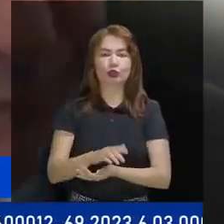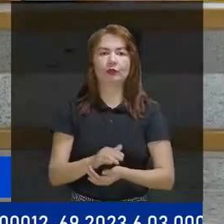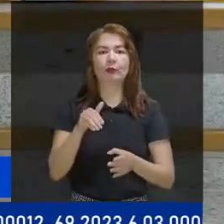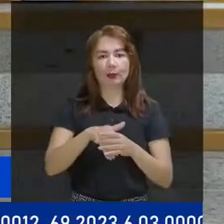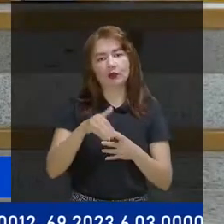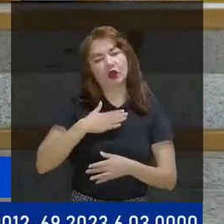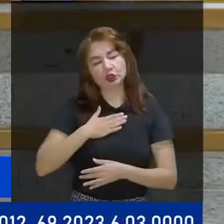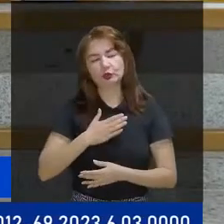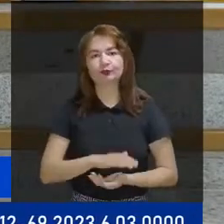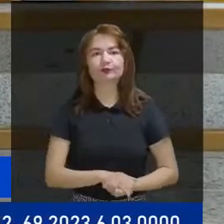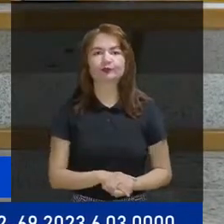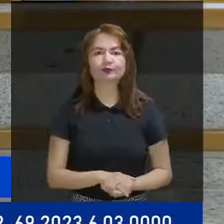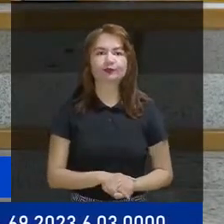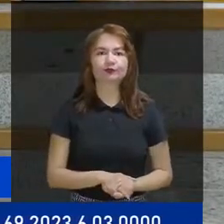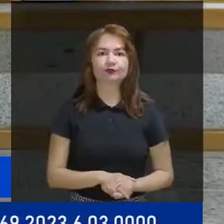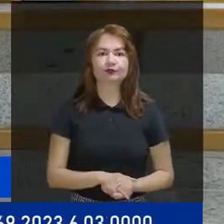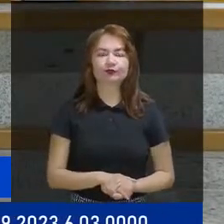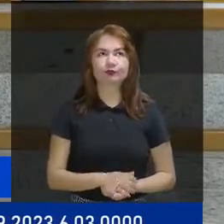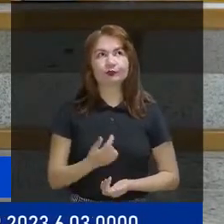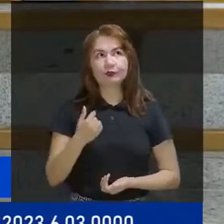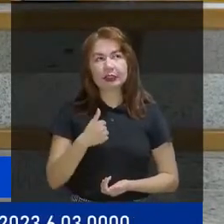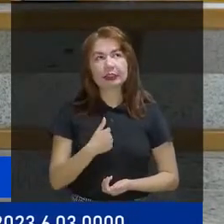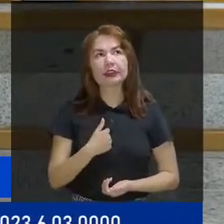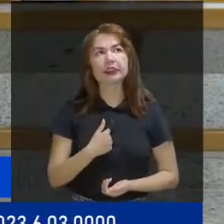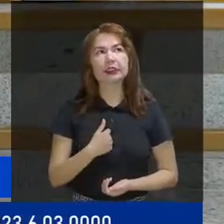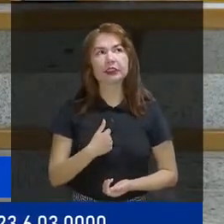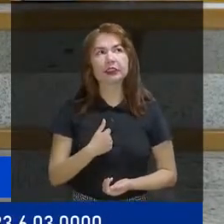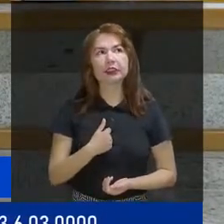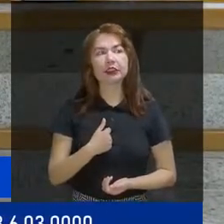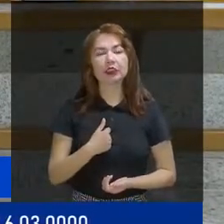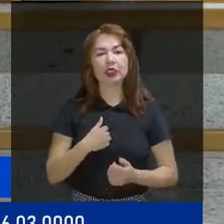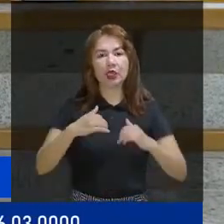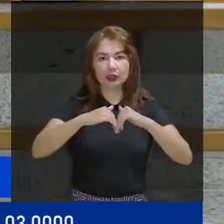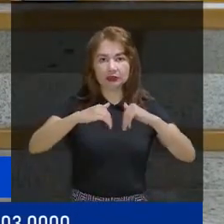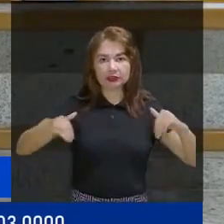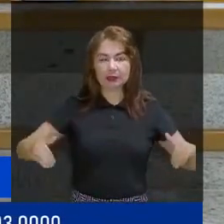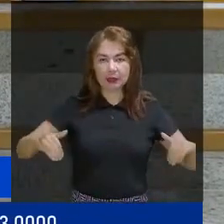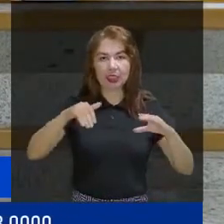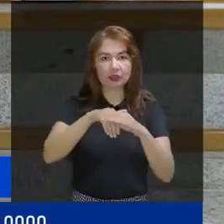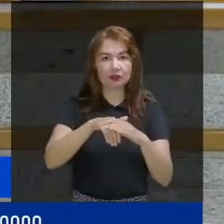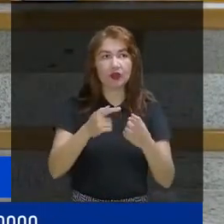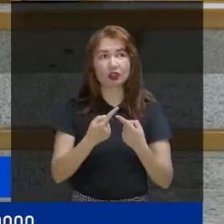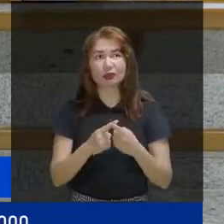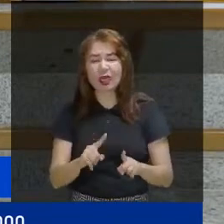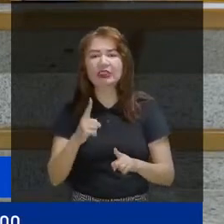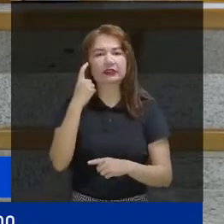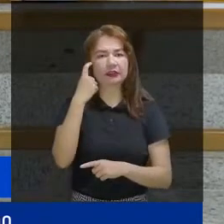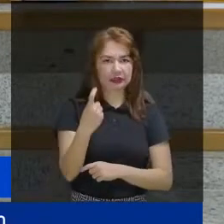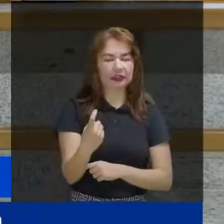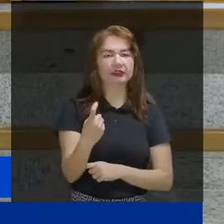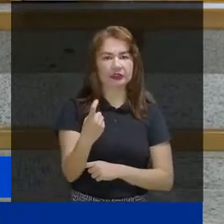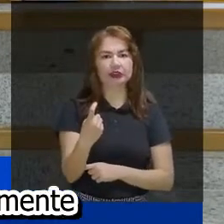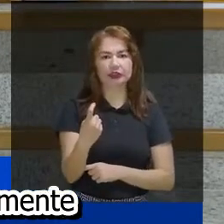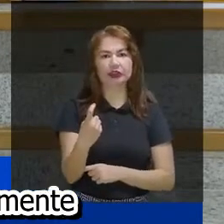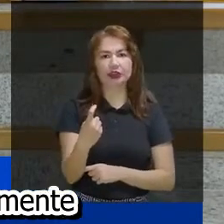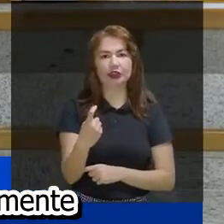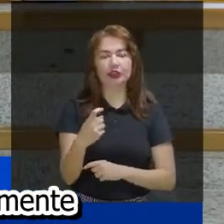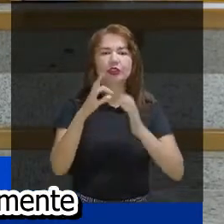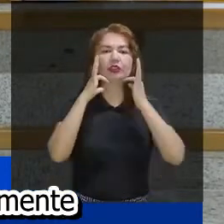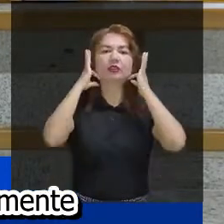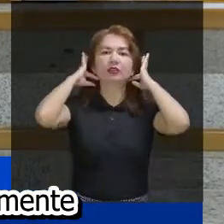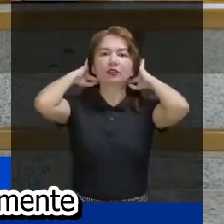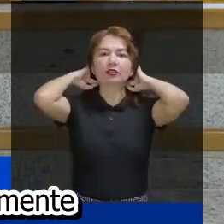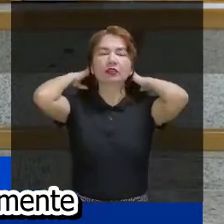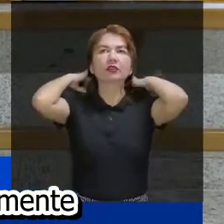presidente. Eu vou colher o voto em separado, mas É muito interessante essa questão, eu chamo a atenção